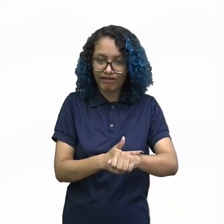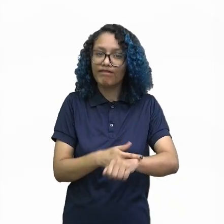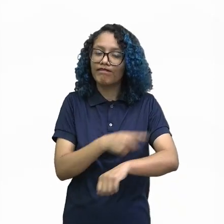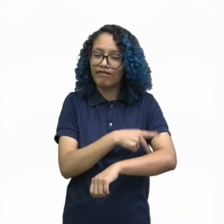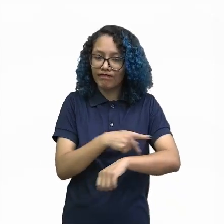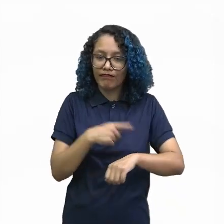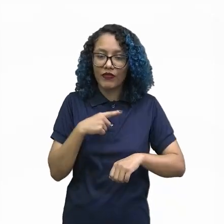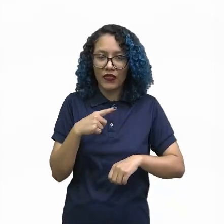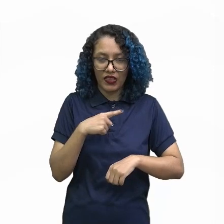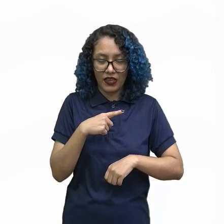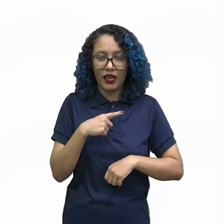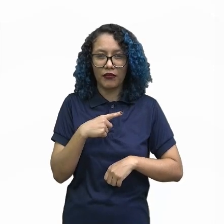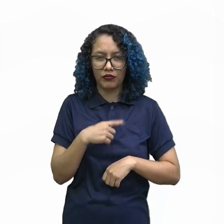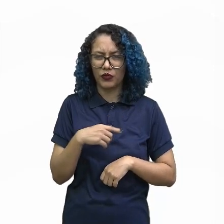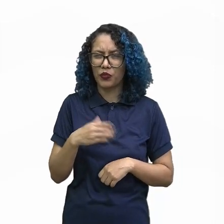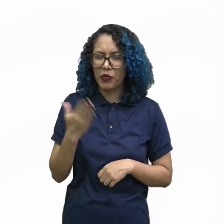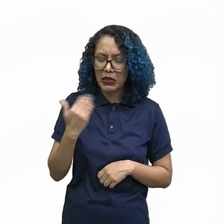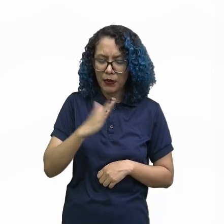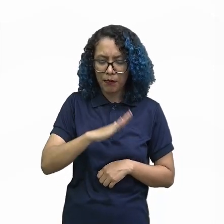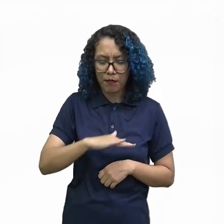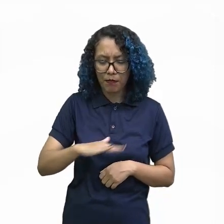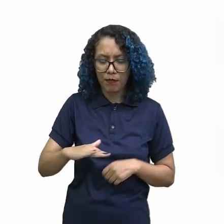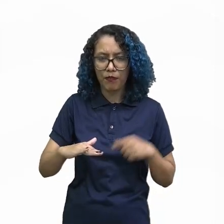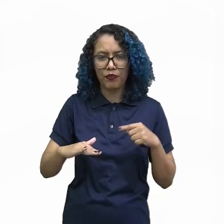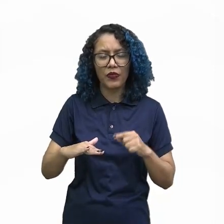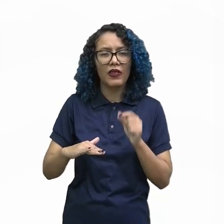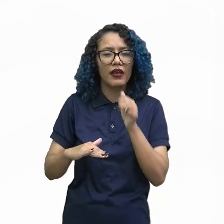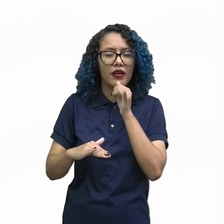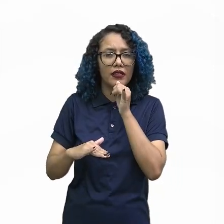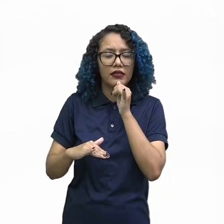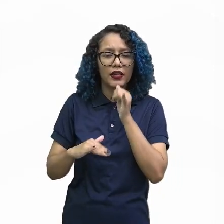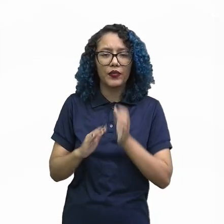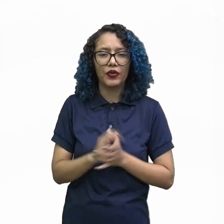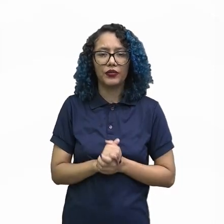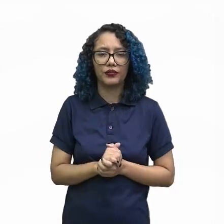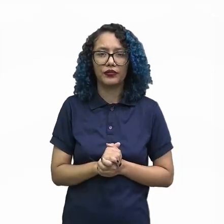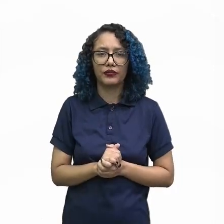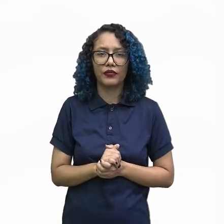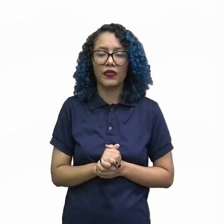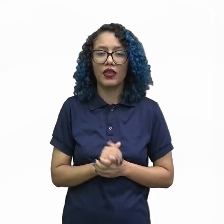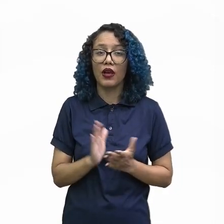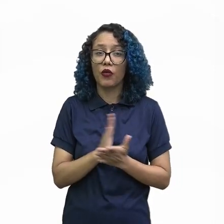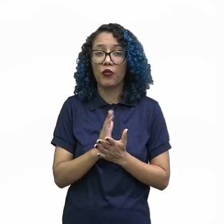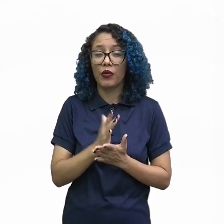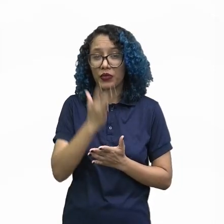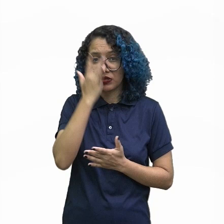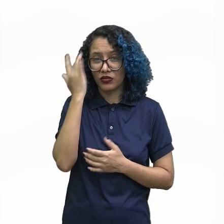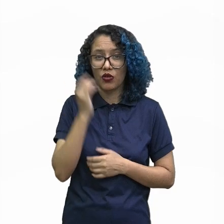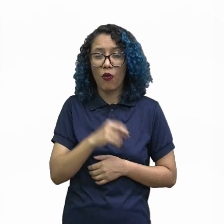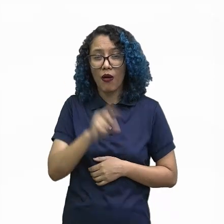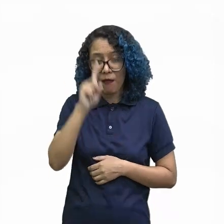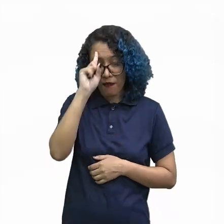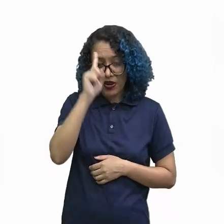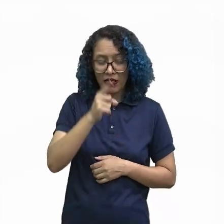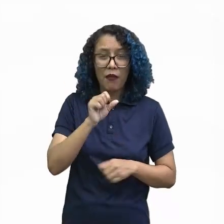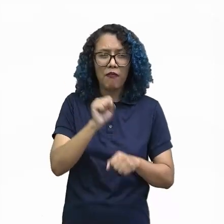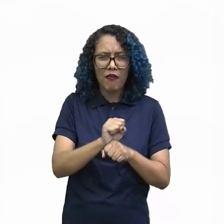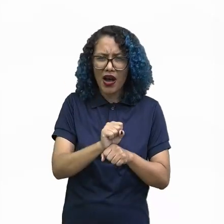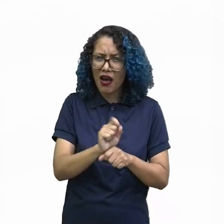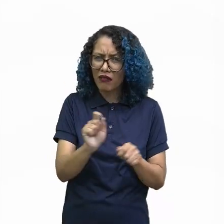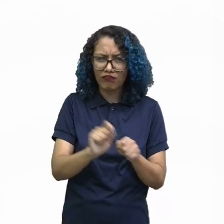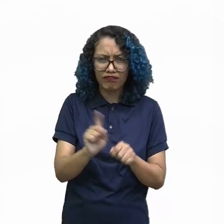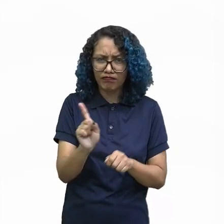processo infantil, desde criança. O exemplo que eu dei ainda agora, quando alguém fala para você, não faz, para, fica